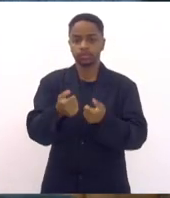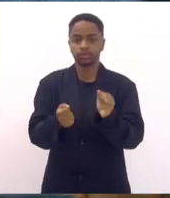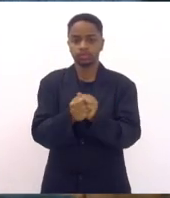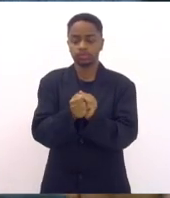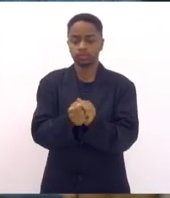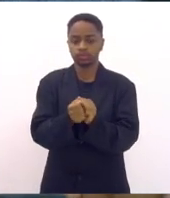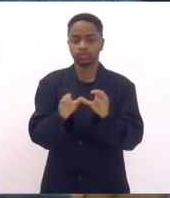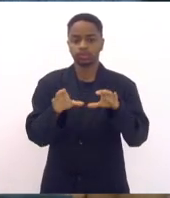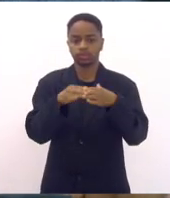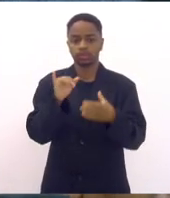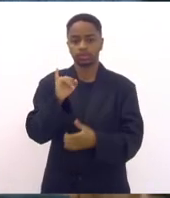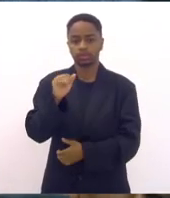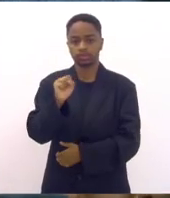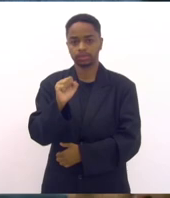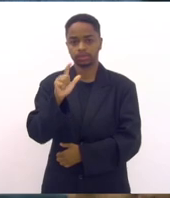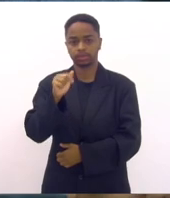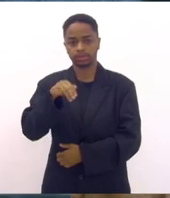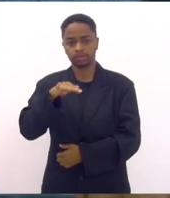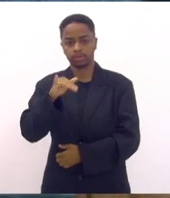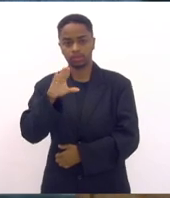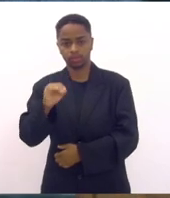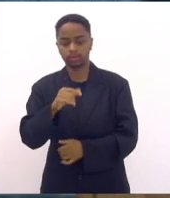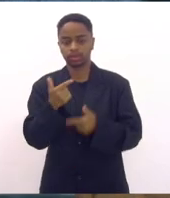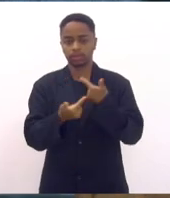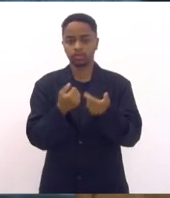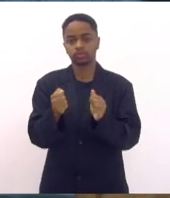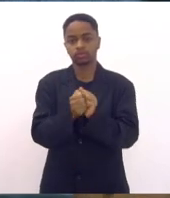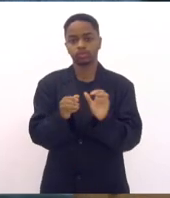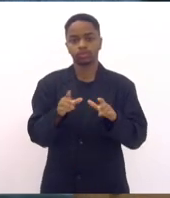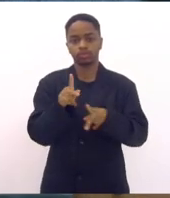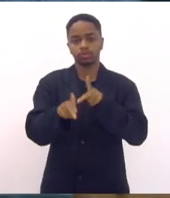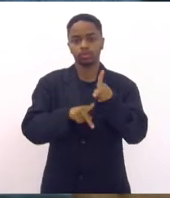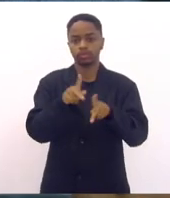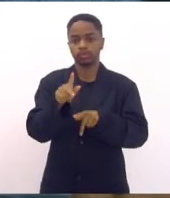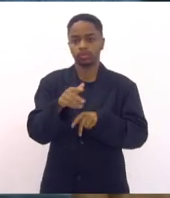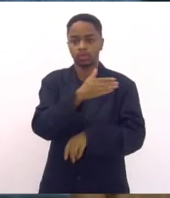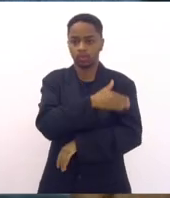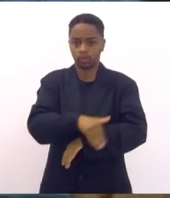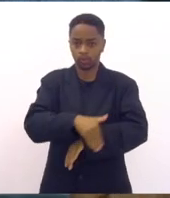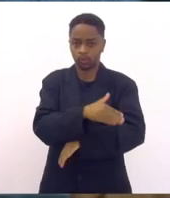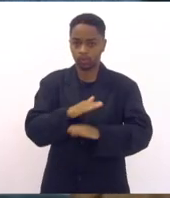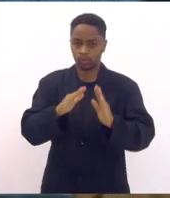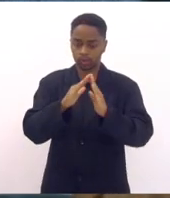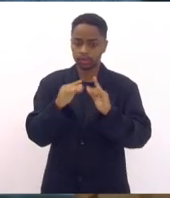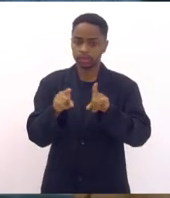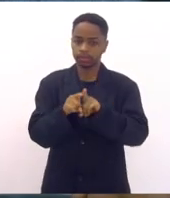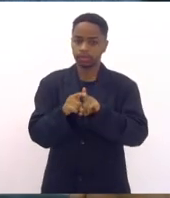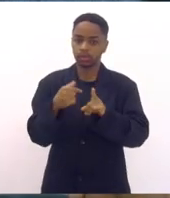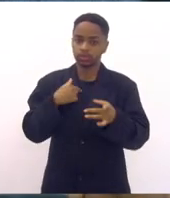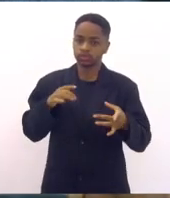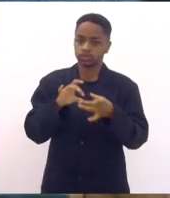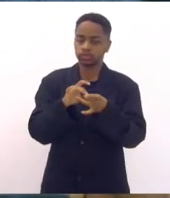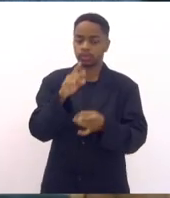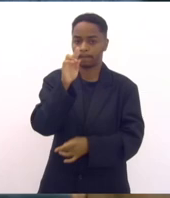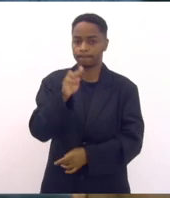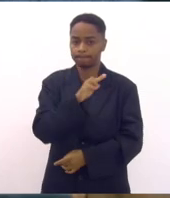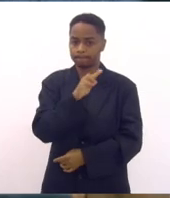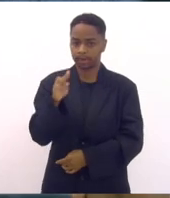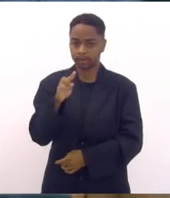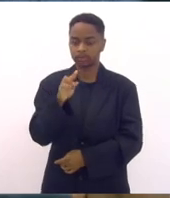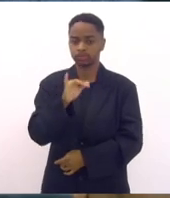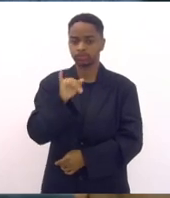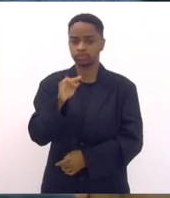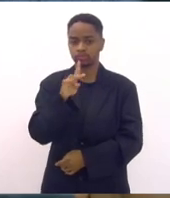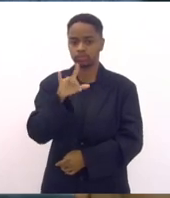trabalho já com a população de rua e eu tenho hoje uma parceria Grande como Padre Júlio Lancelote ao qual envia abraços a